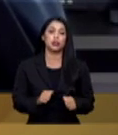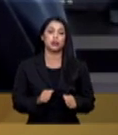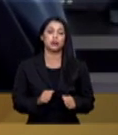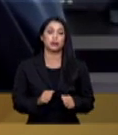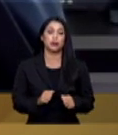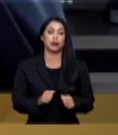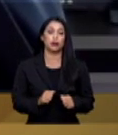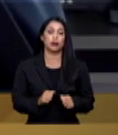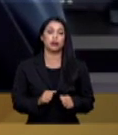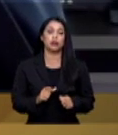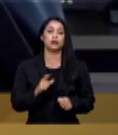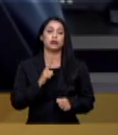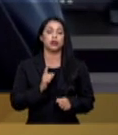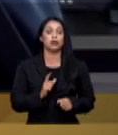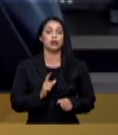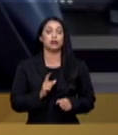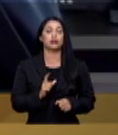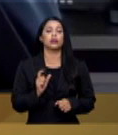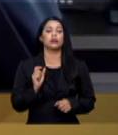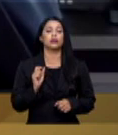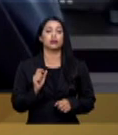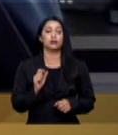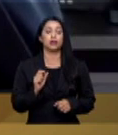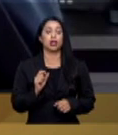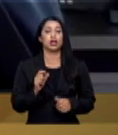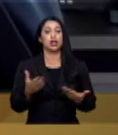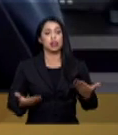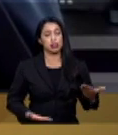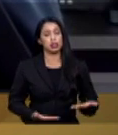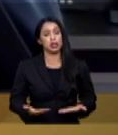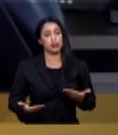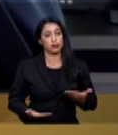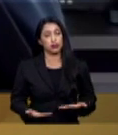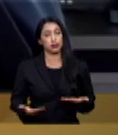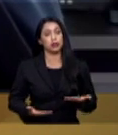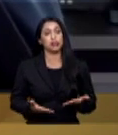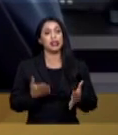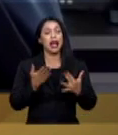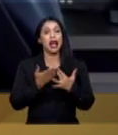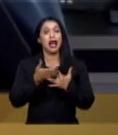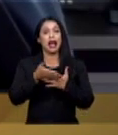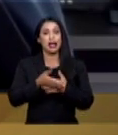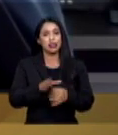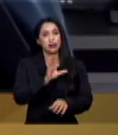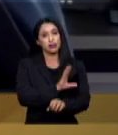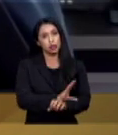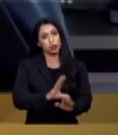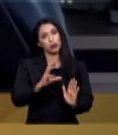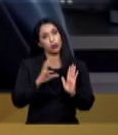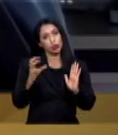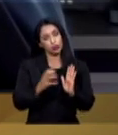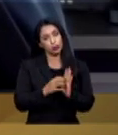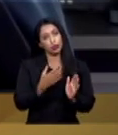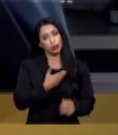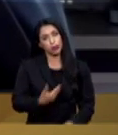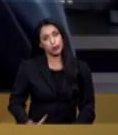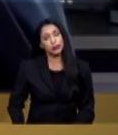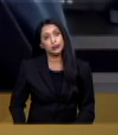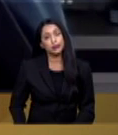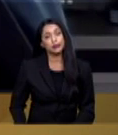repor esses servidores pela via do concurso